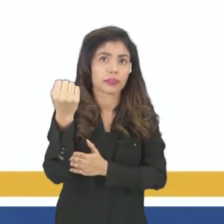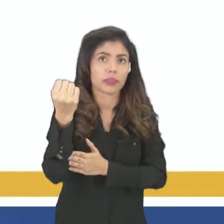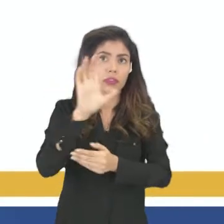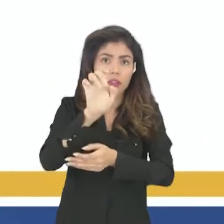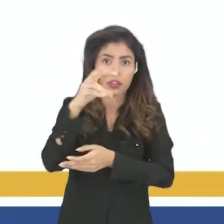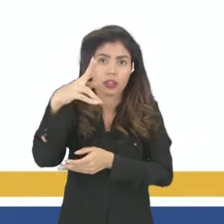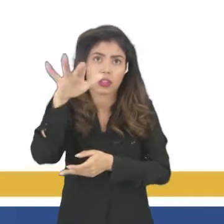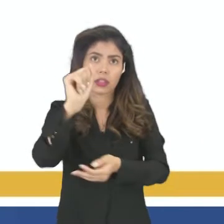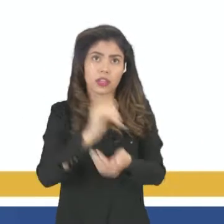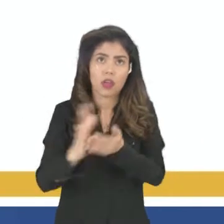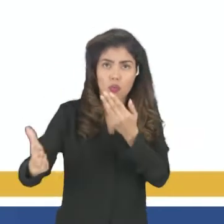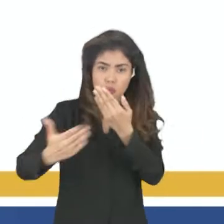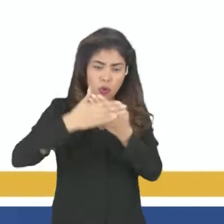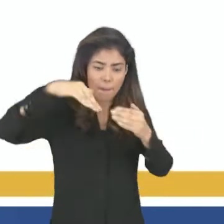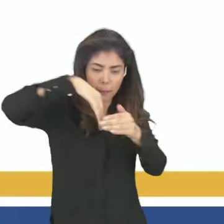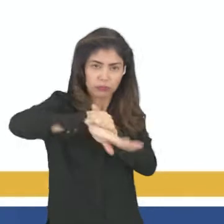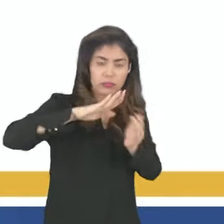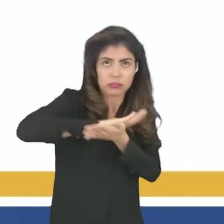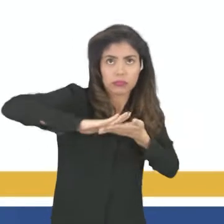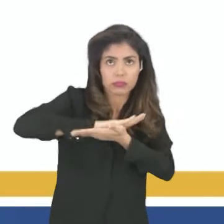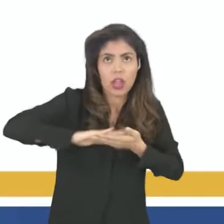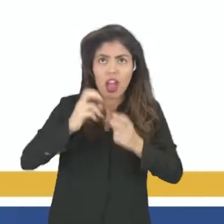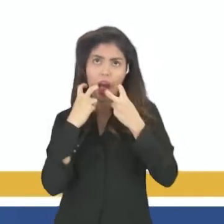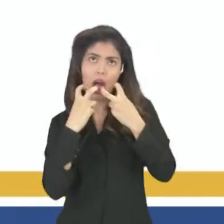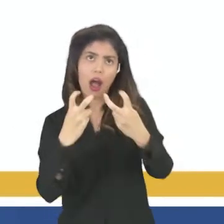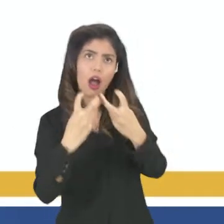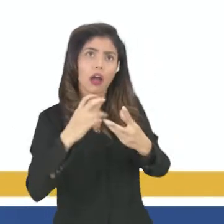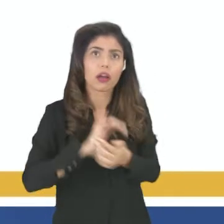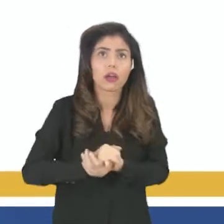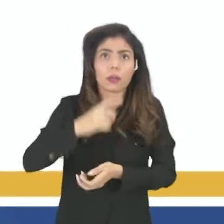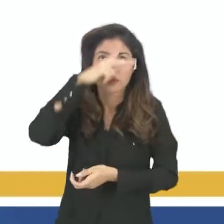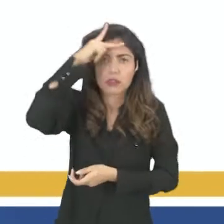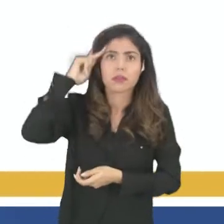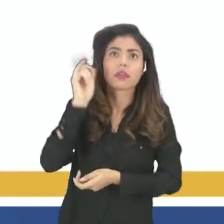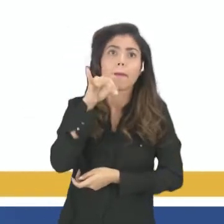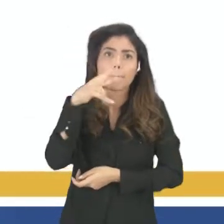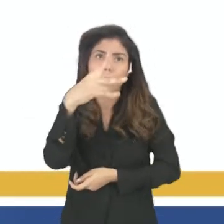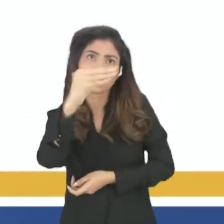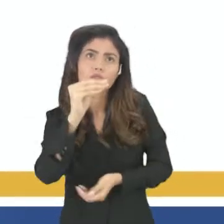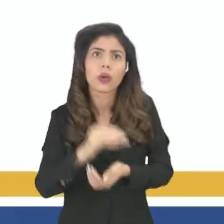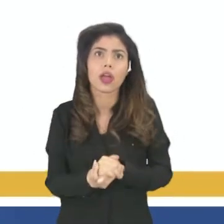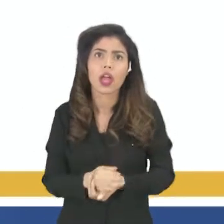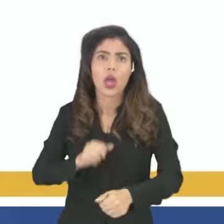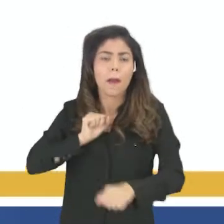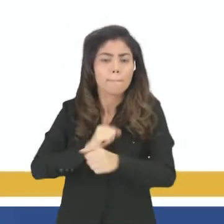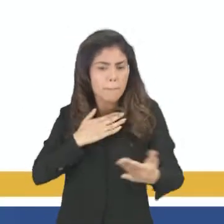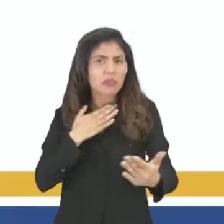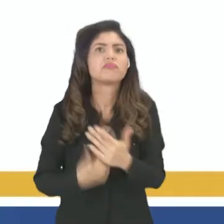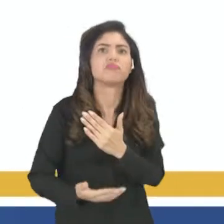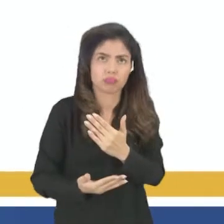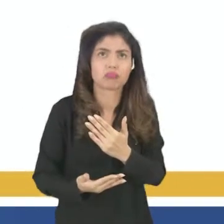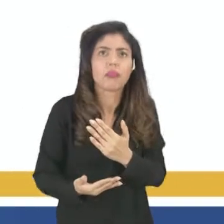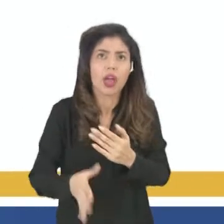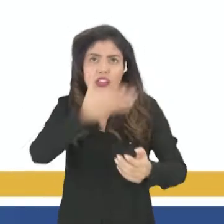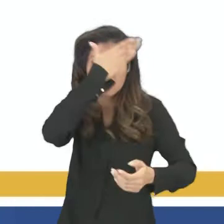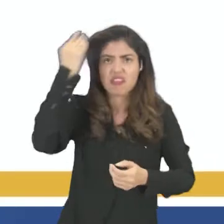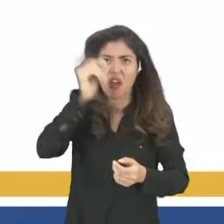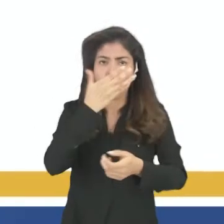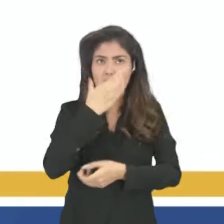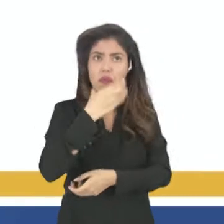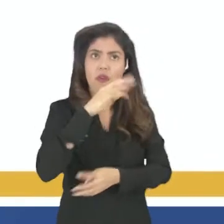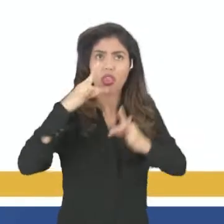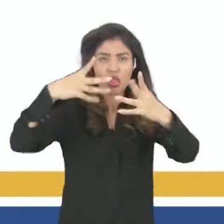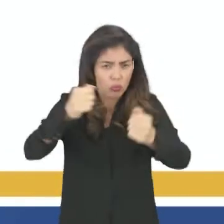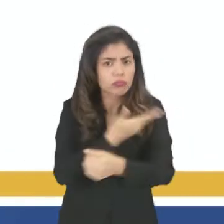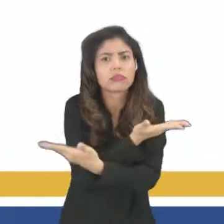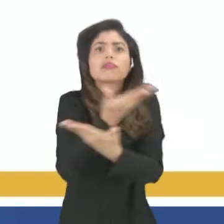as estacas, tapado os buracos e gritado aos seus companheiros: não escutais este impostor, estareis perdidos e esquecerdes que os frutos pertencem